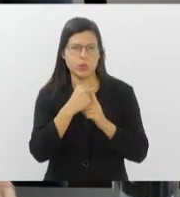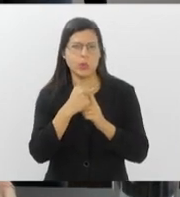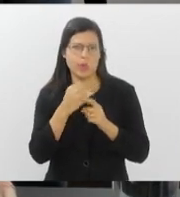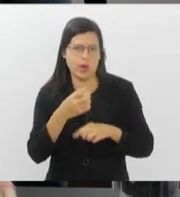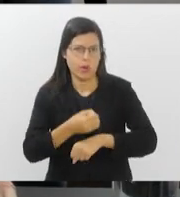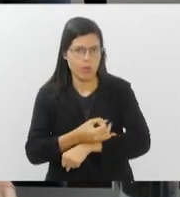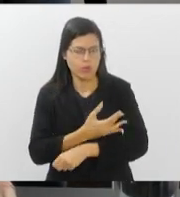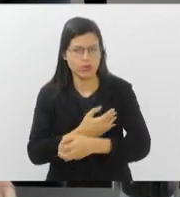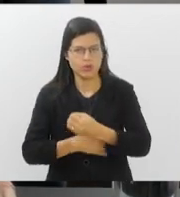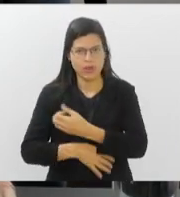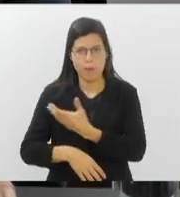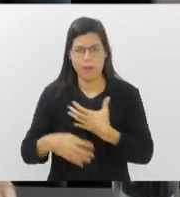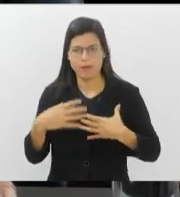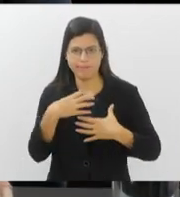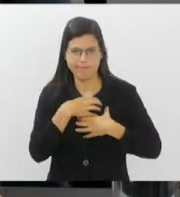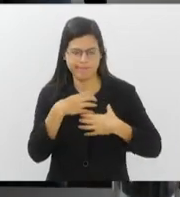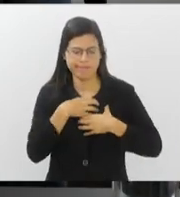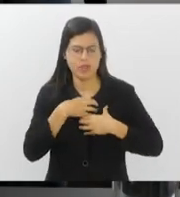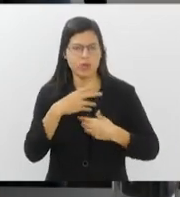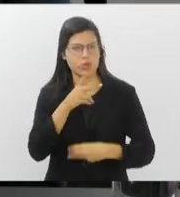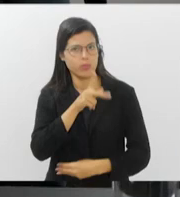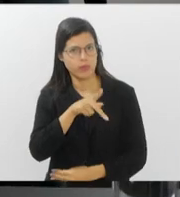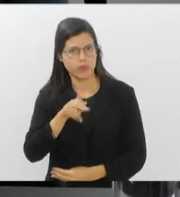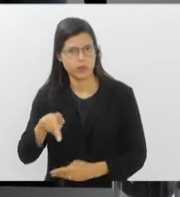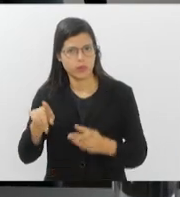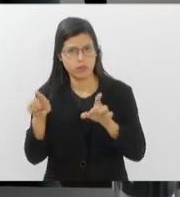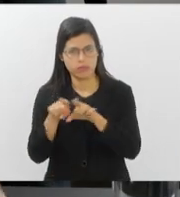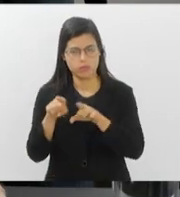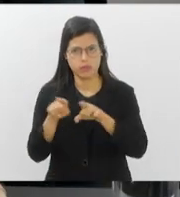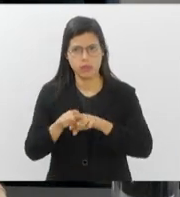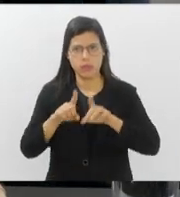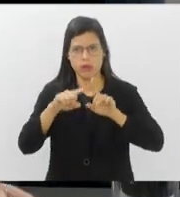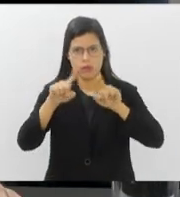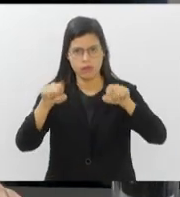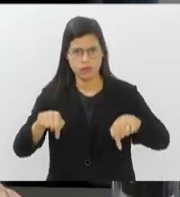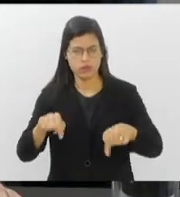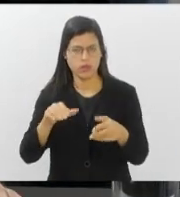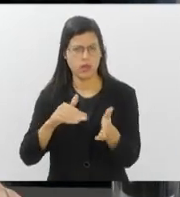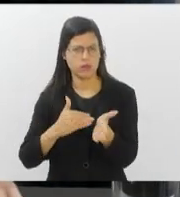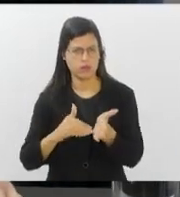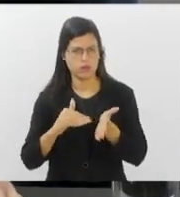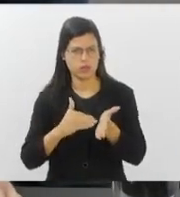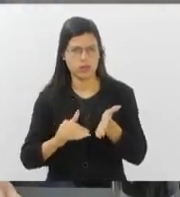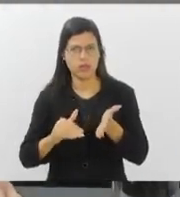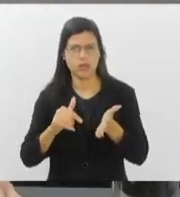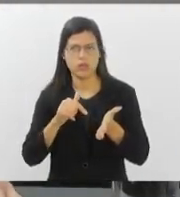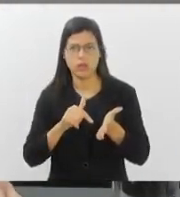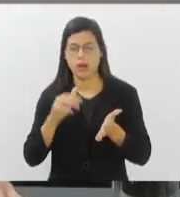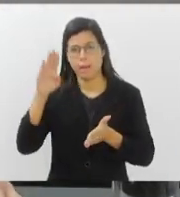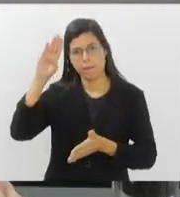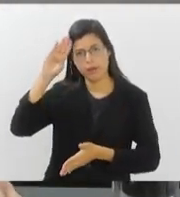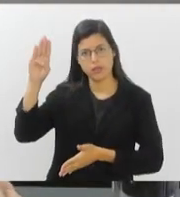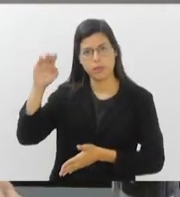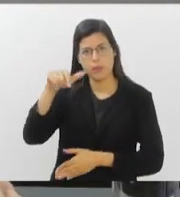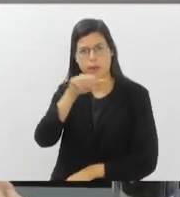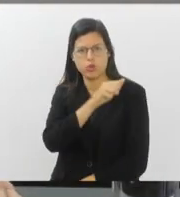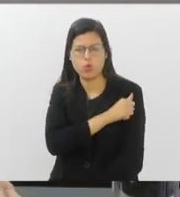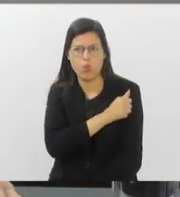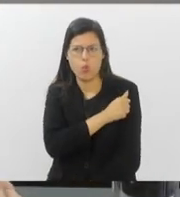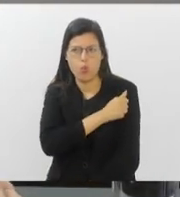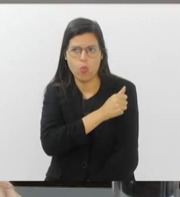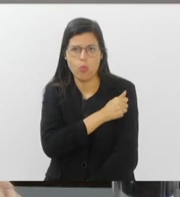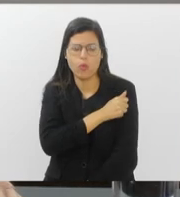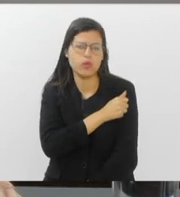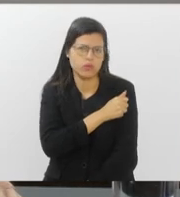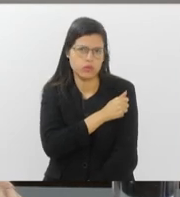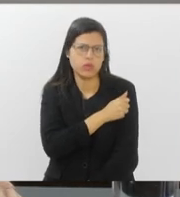professores, quanto os funcionários da própria secretaria, como principalmente o alunado, pelo seu